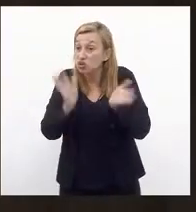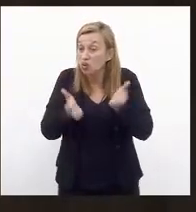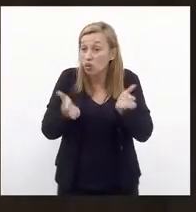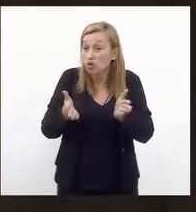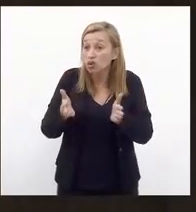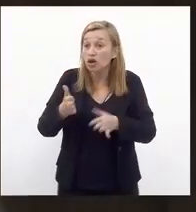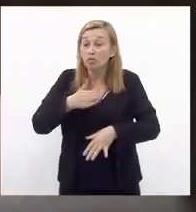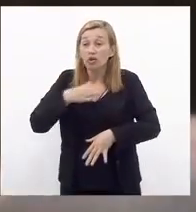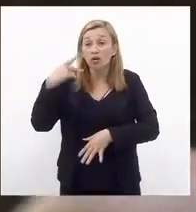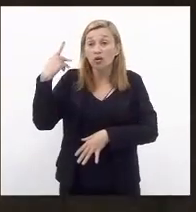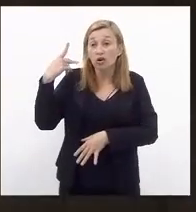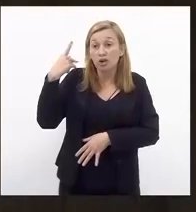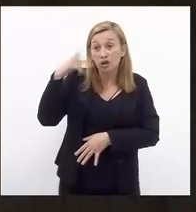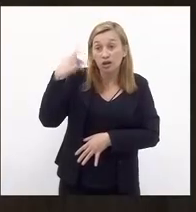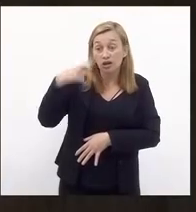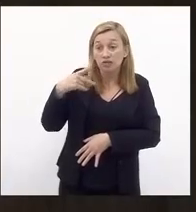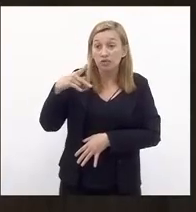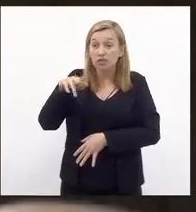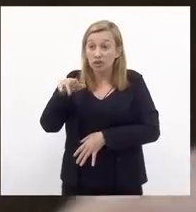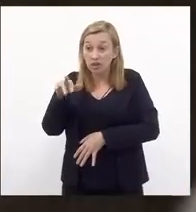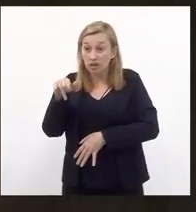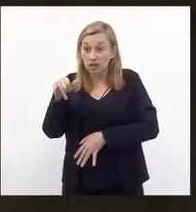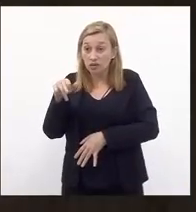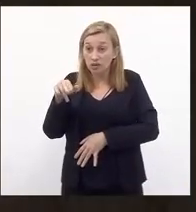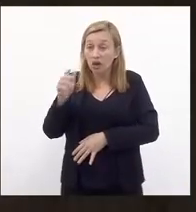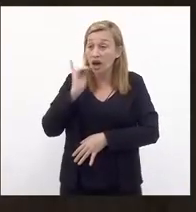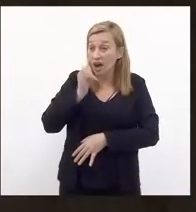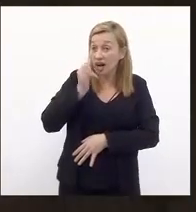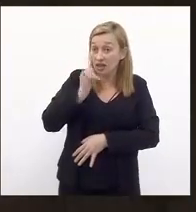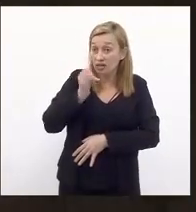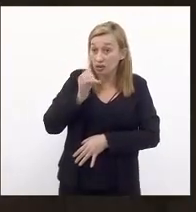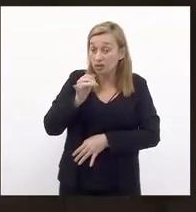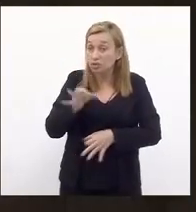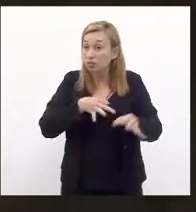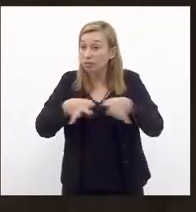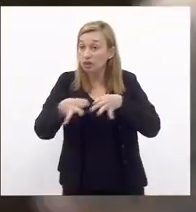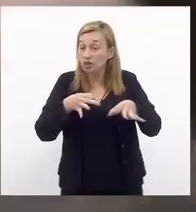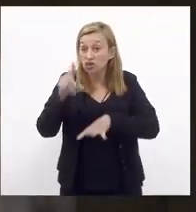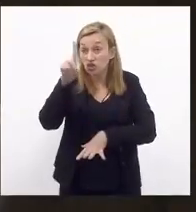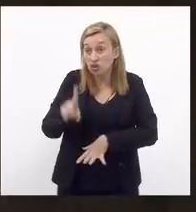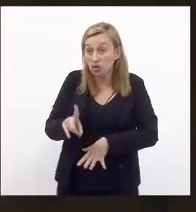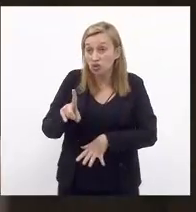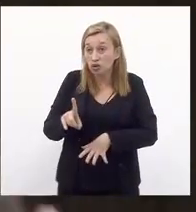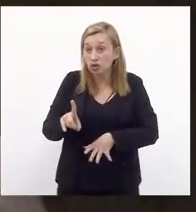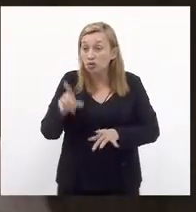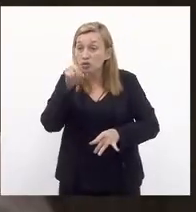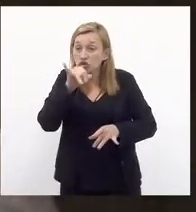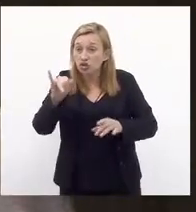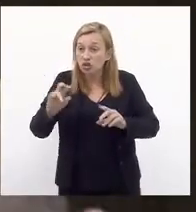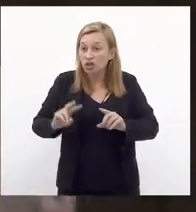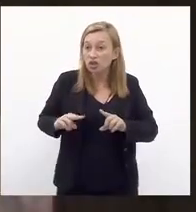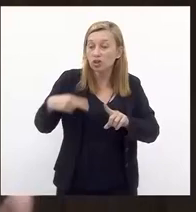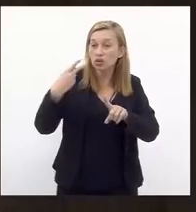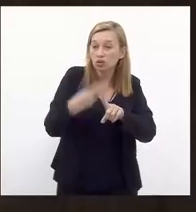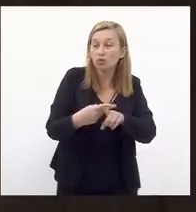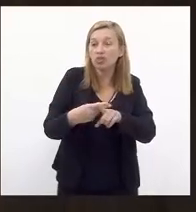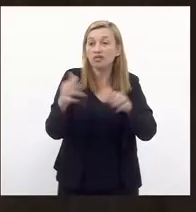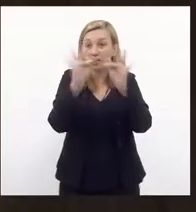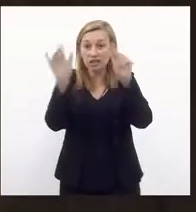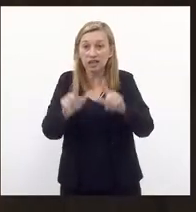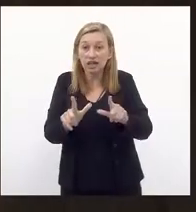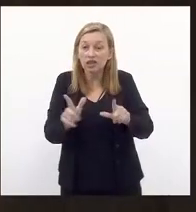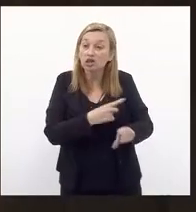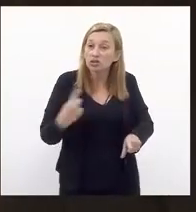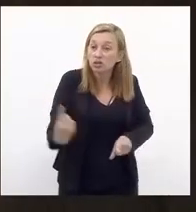Vereador na capital do Rio de Janeiro é escolhido como relator do plano diretor no dia de dupla felicidade e aí presidente